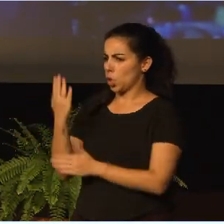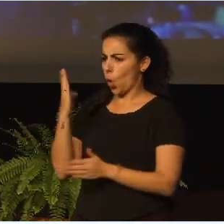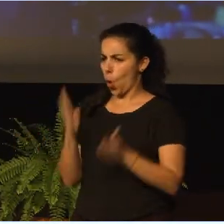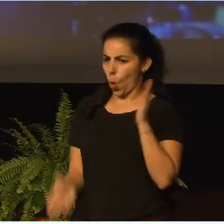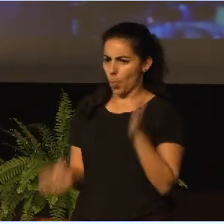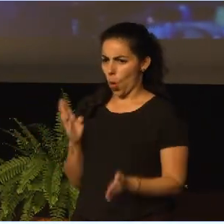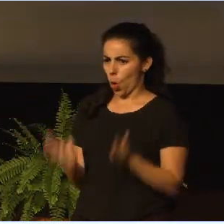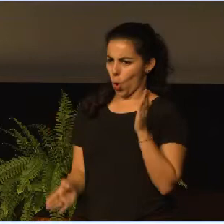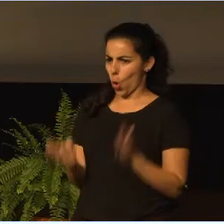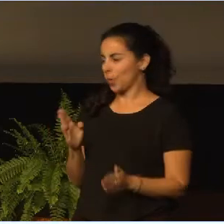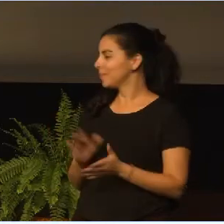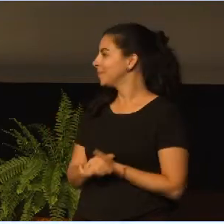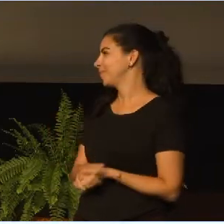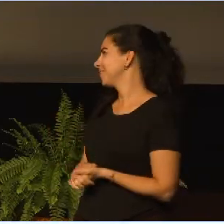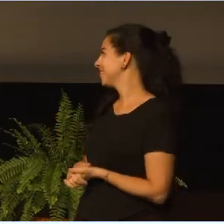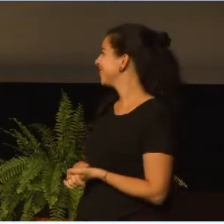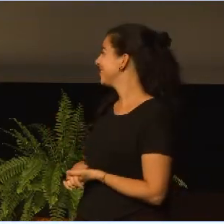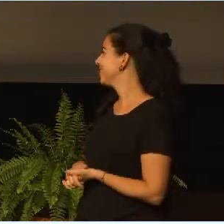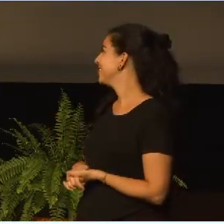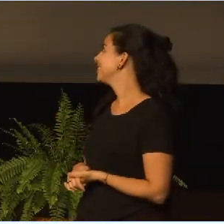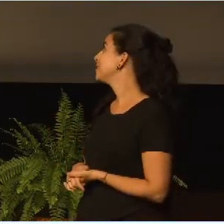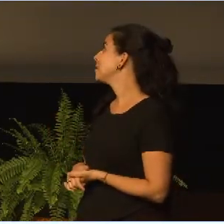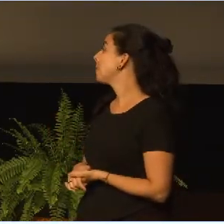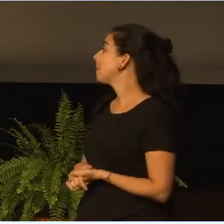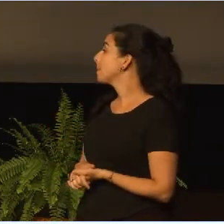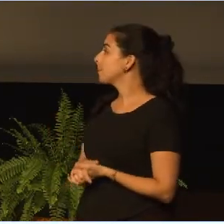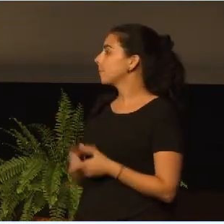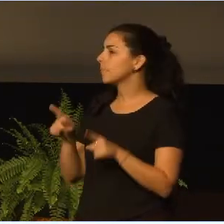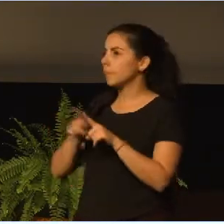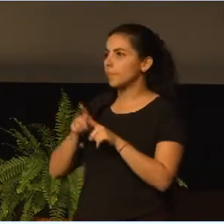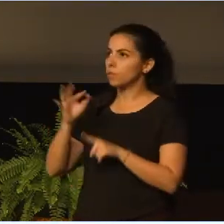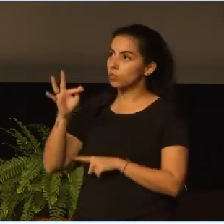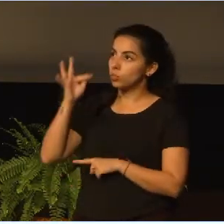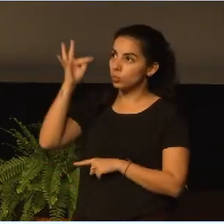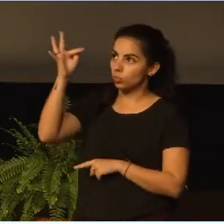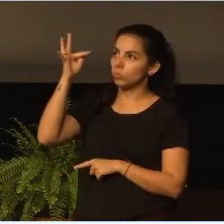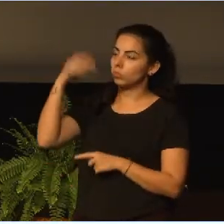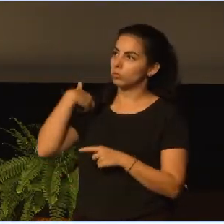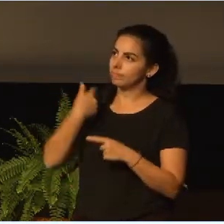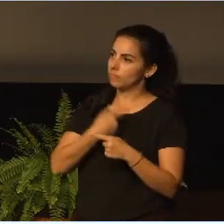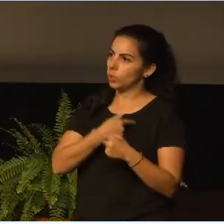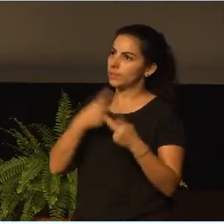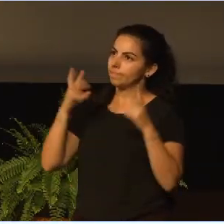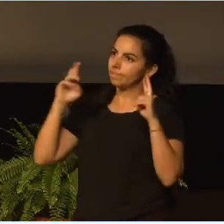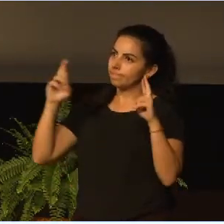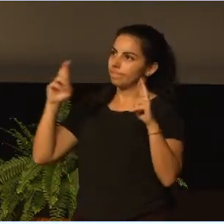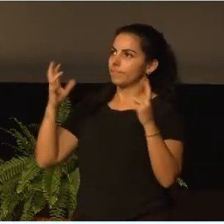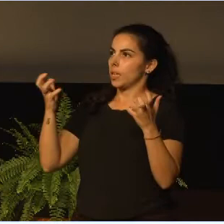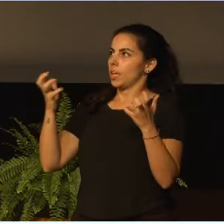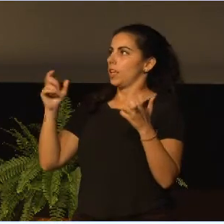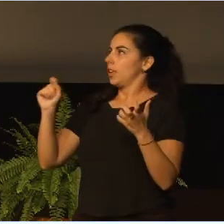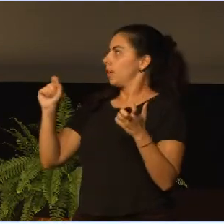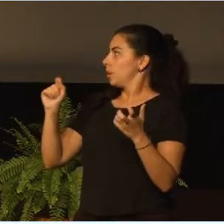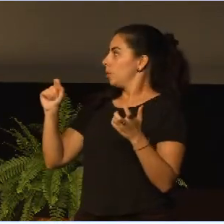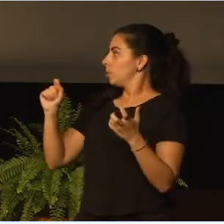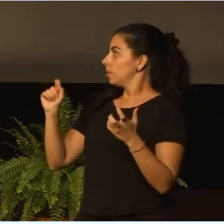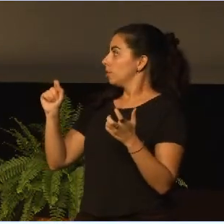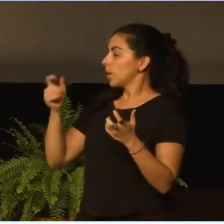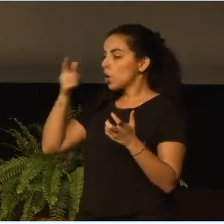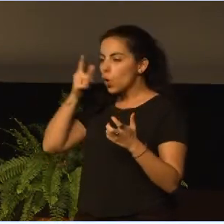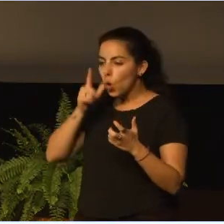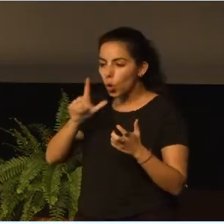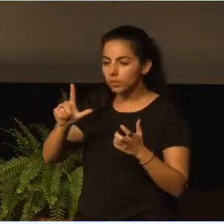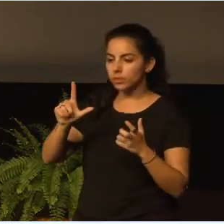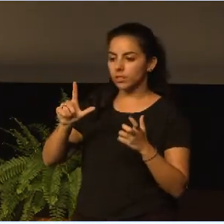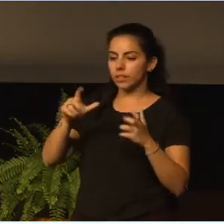estava falando dos meus sócios. E aí, um pouco do futuro de Serenata, a gente quer chegar na Câmara dos Deputados